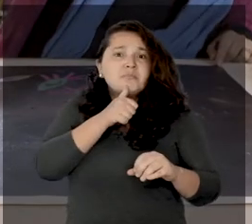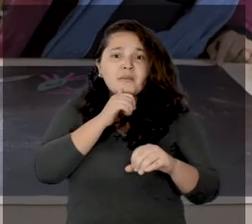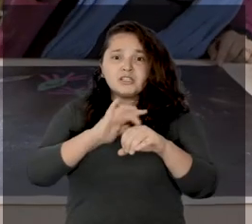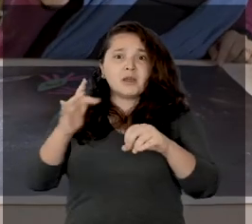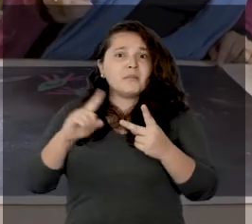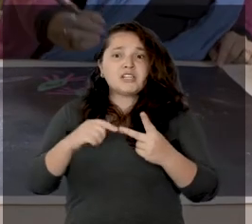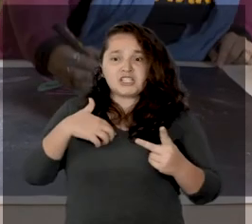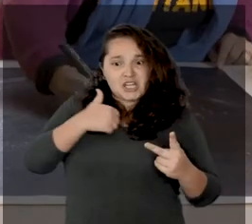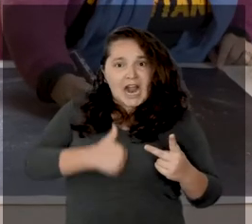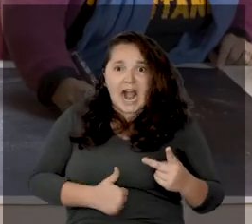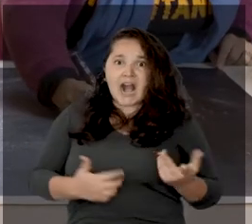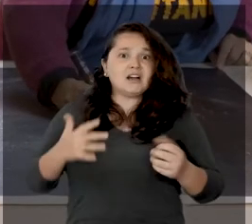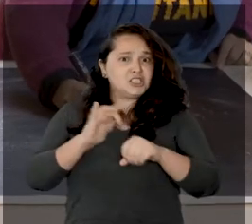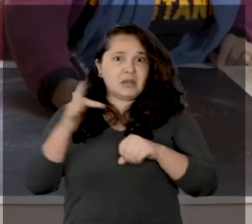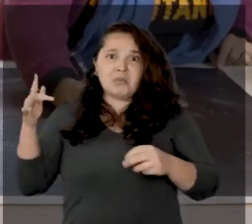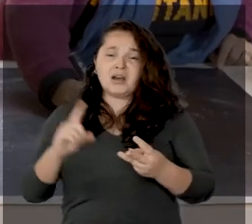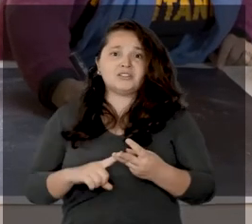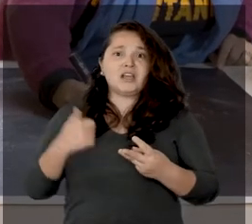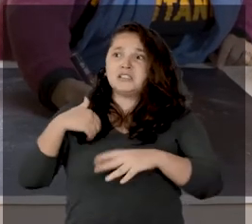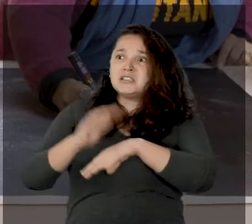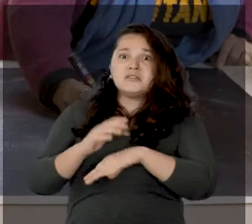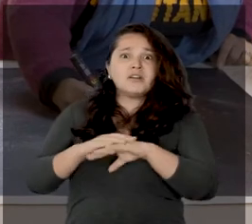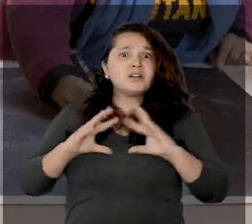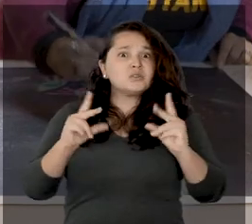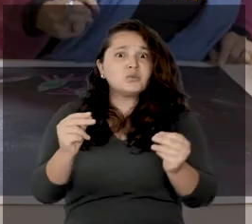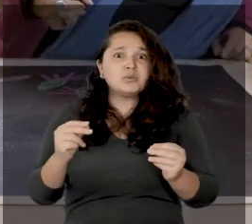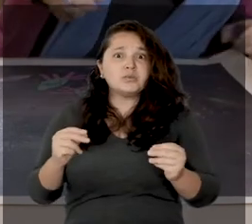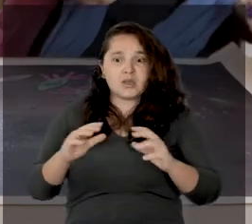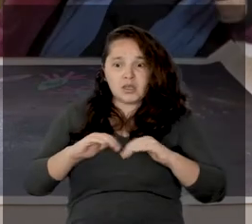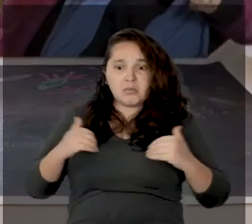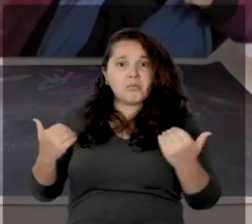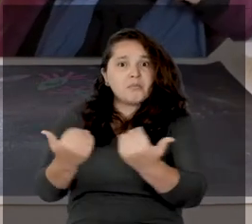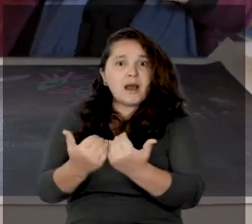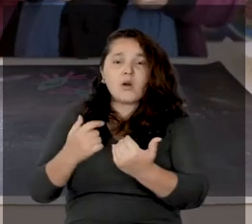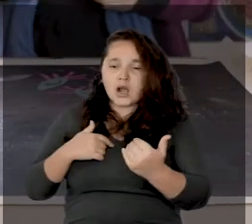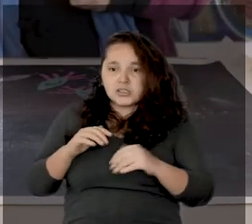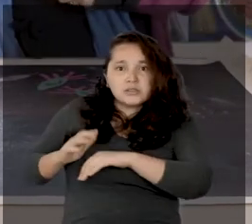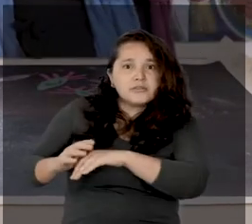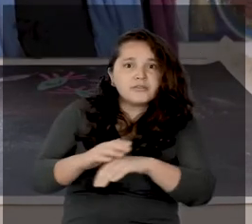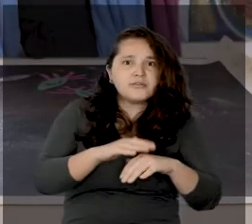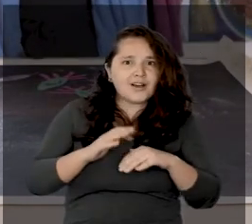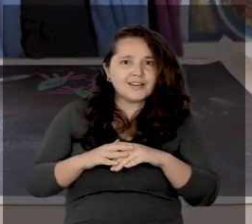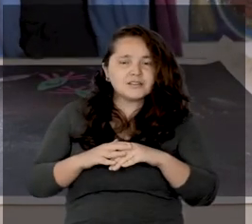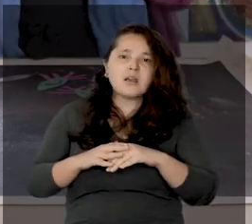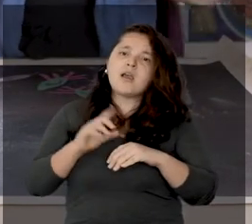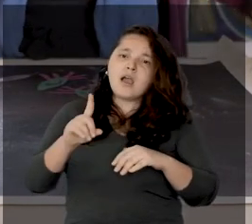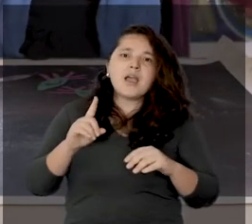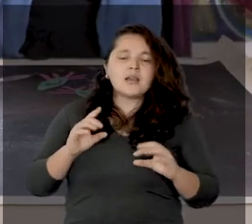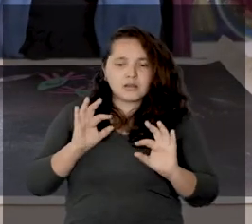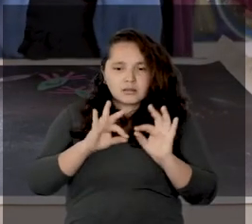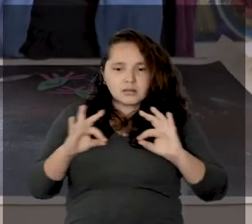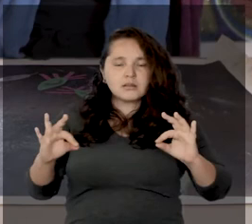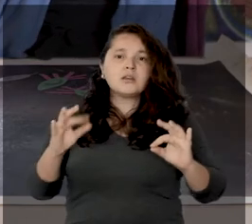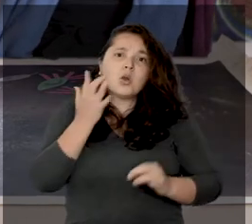as nossas panelas de barro e elas são todas decoradinhas com ouro, né? A gente não está atrás, de fato, de riqueza, nem de império, nem